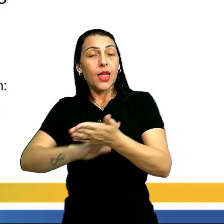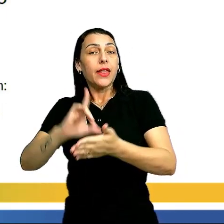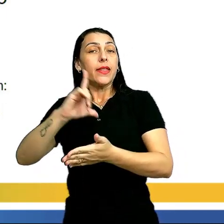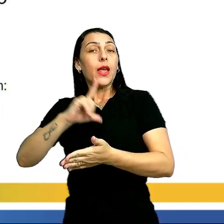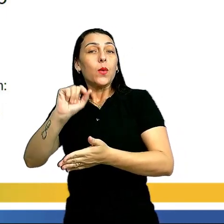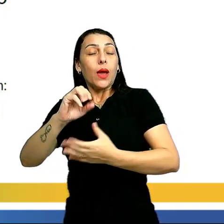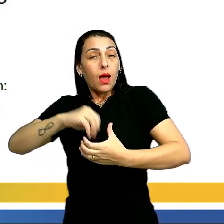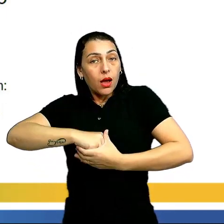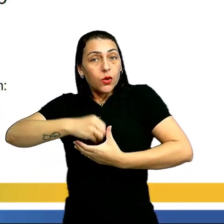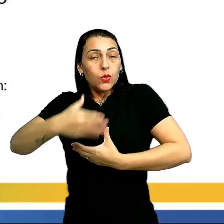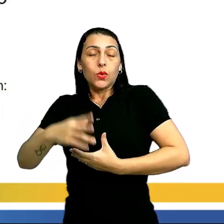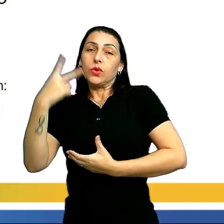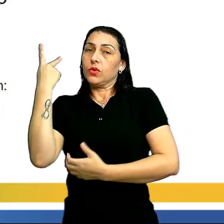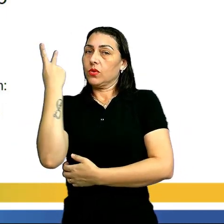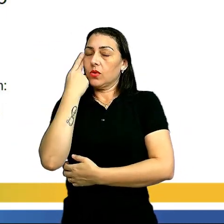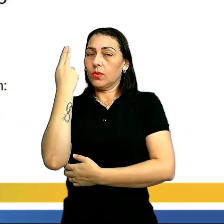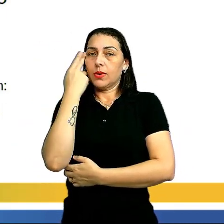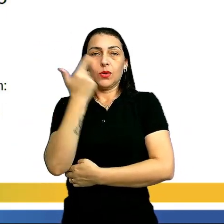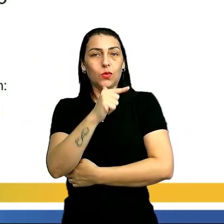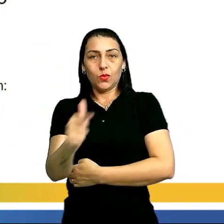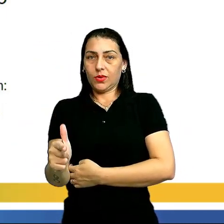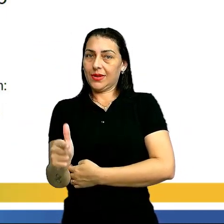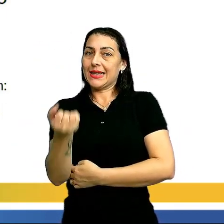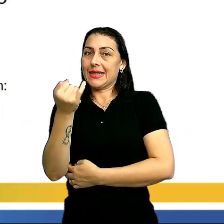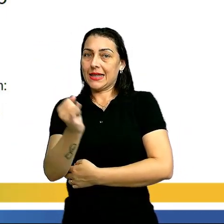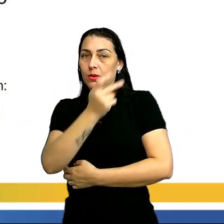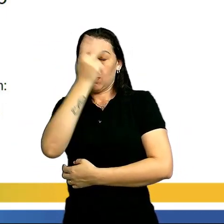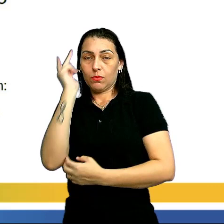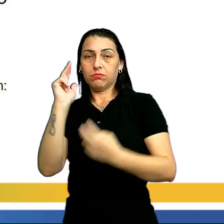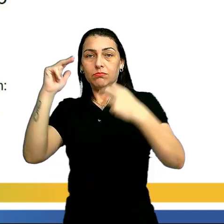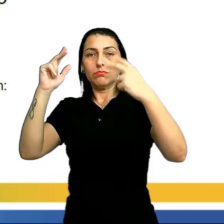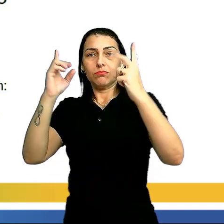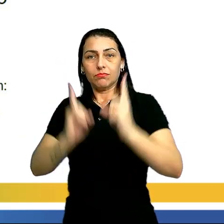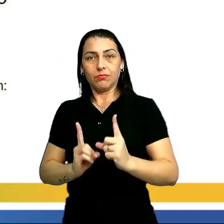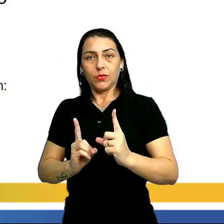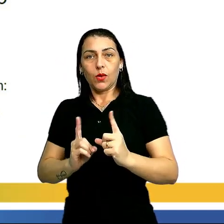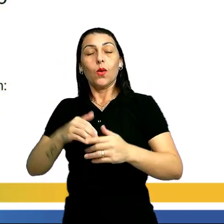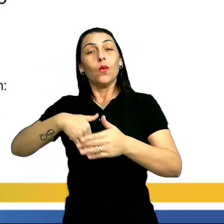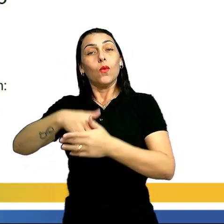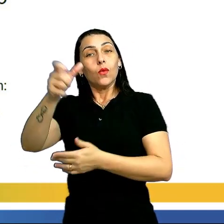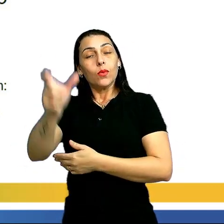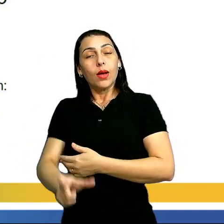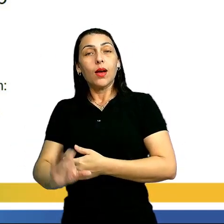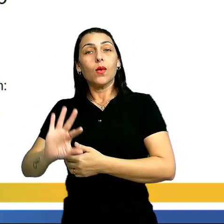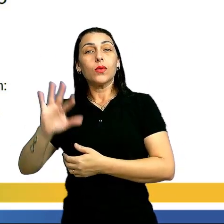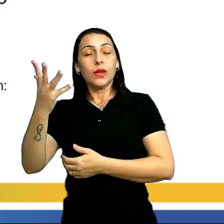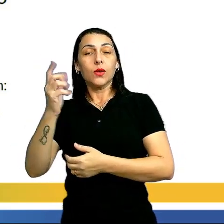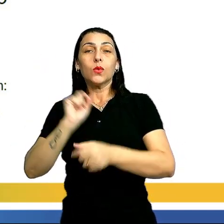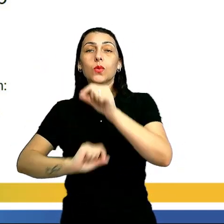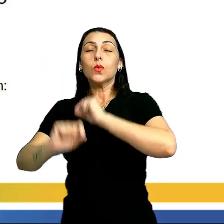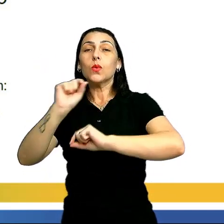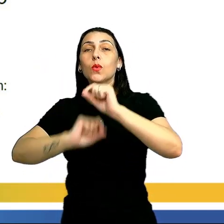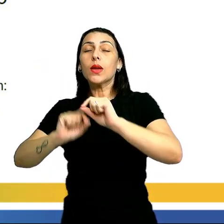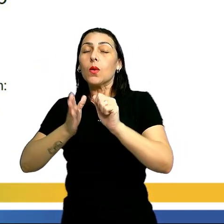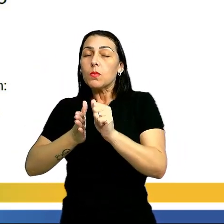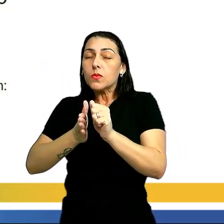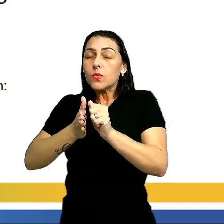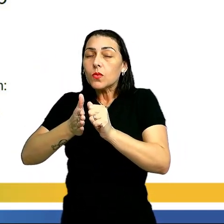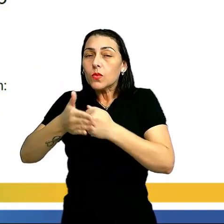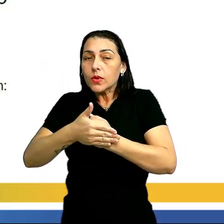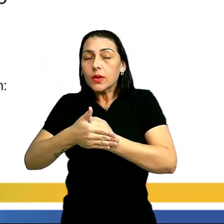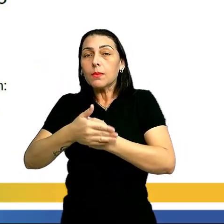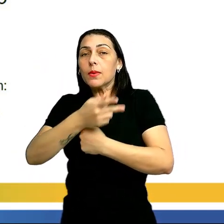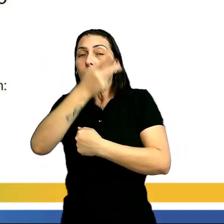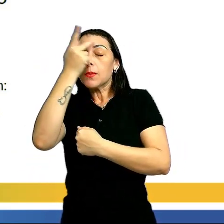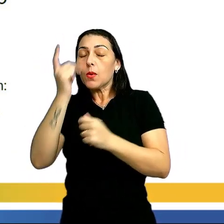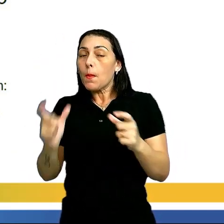tendo atitudes que normalmente não teriam. O futebol funciona como uma válvula de escape